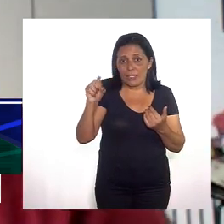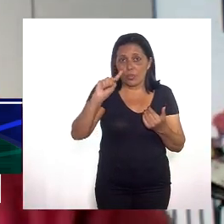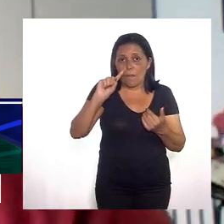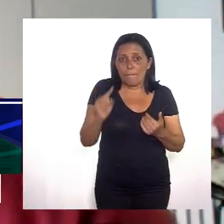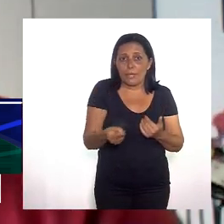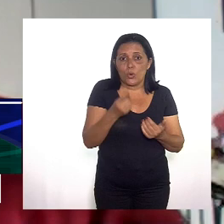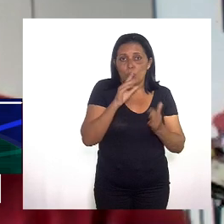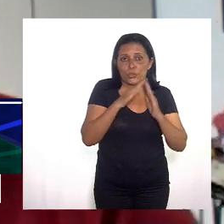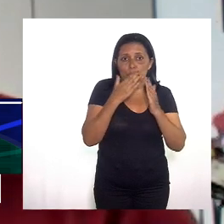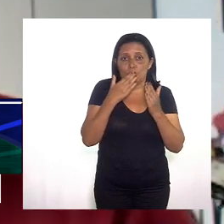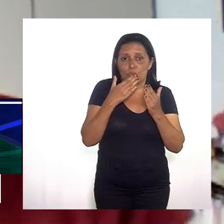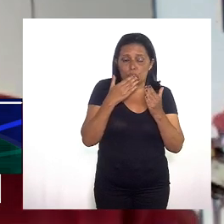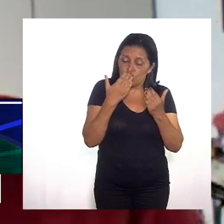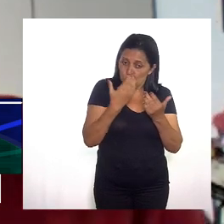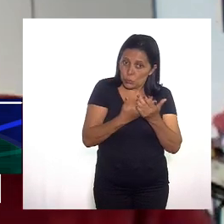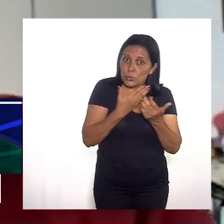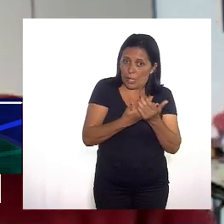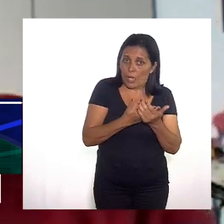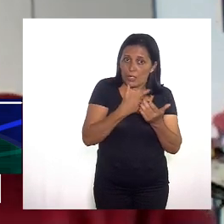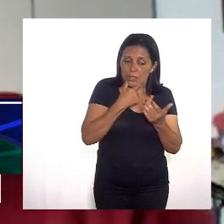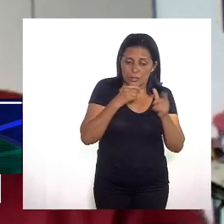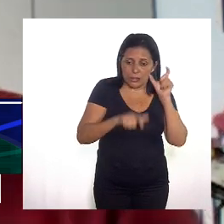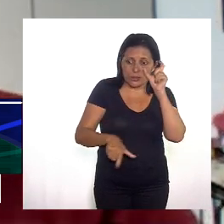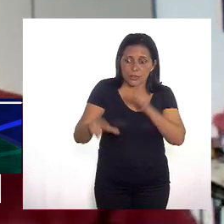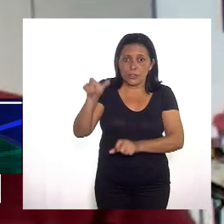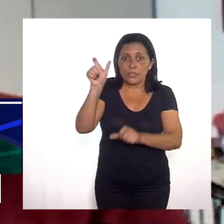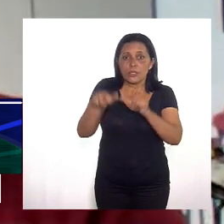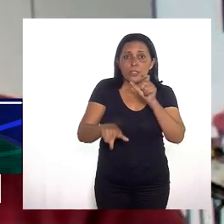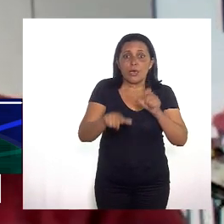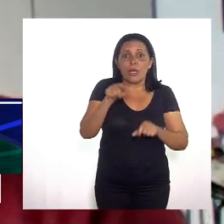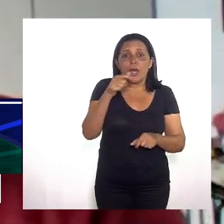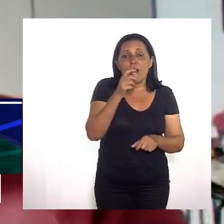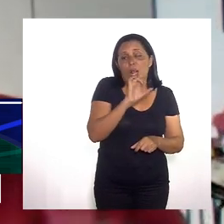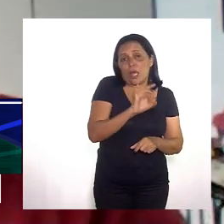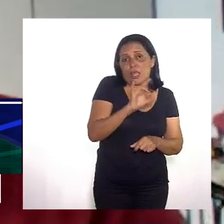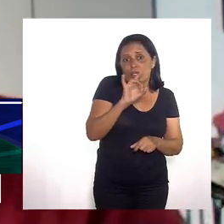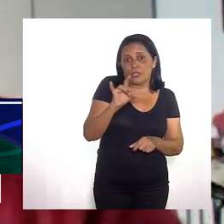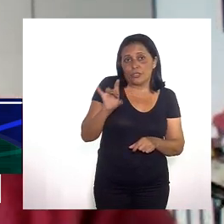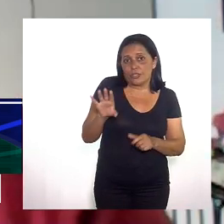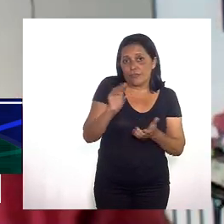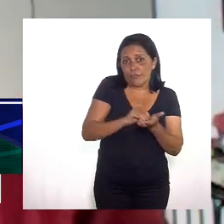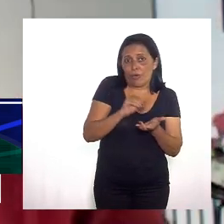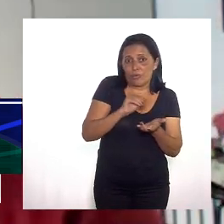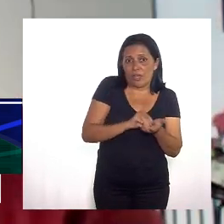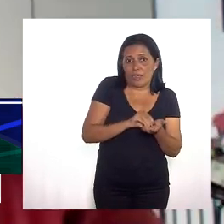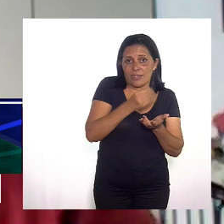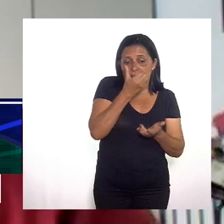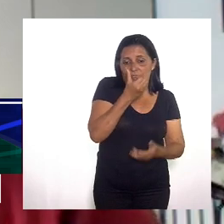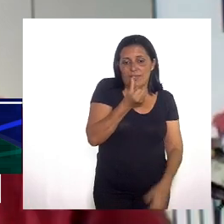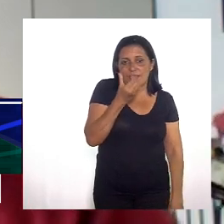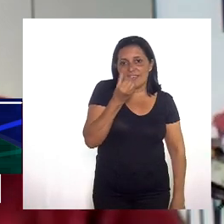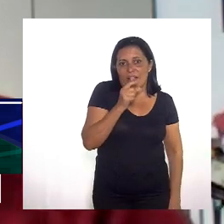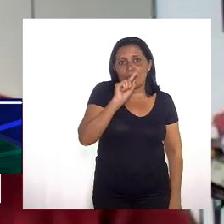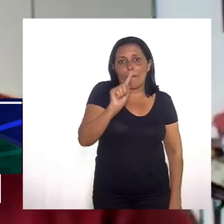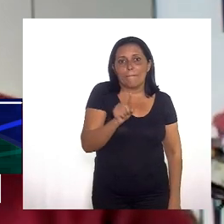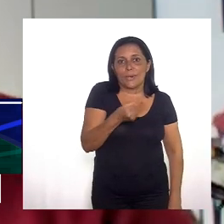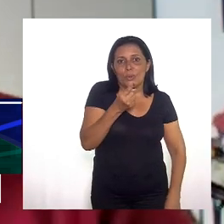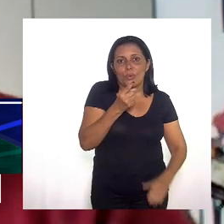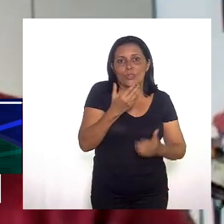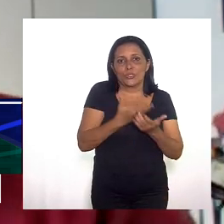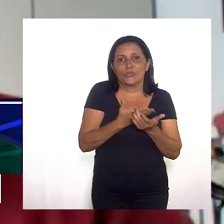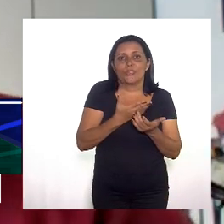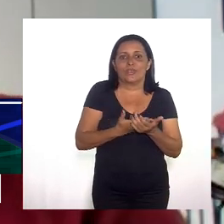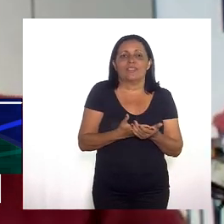é como se a cada dia faltassem quase 600 mil estudantes